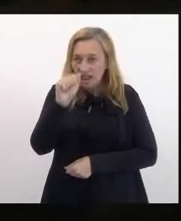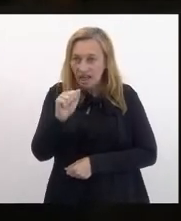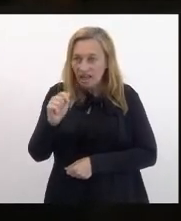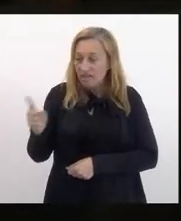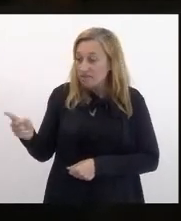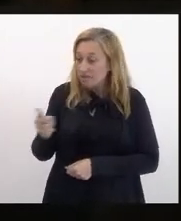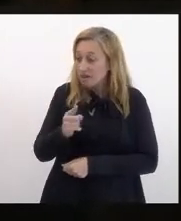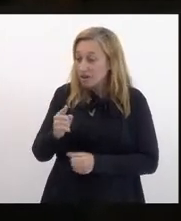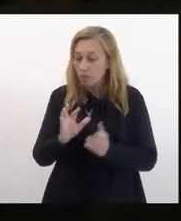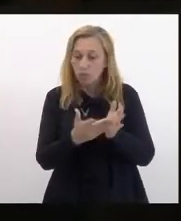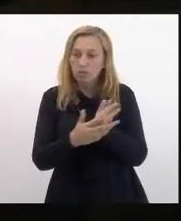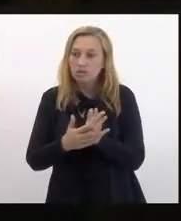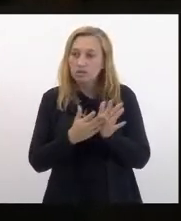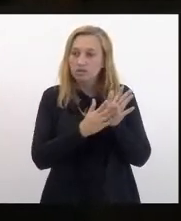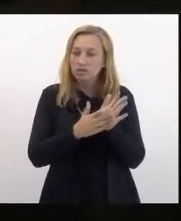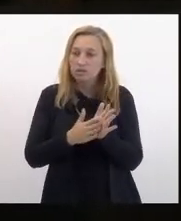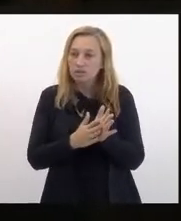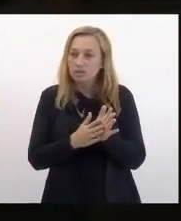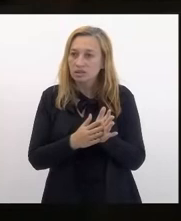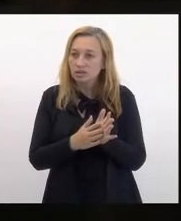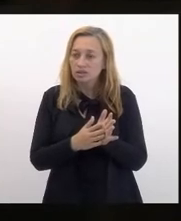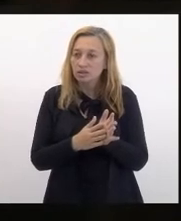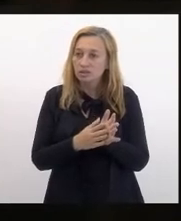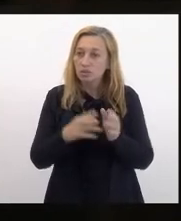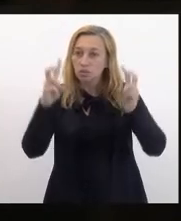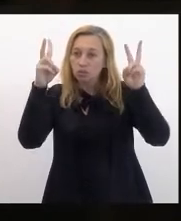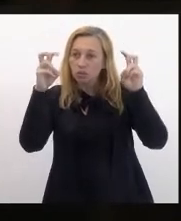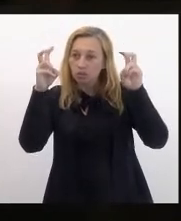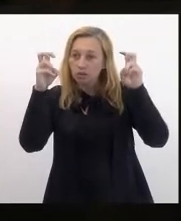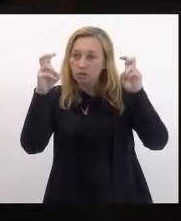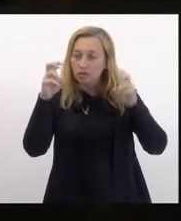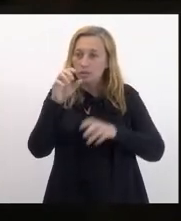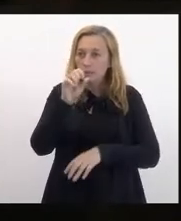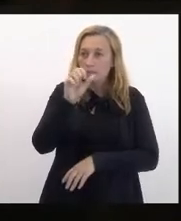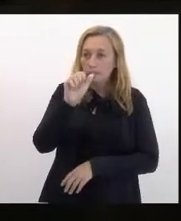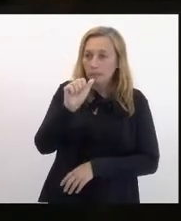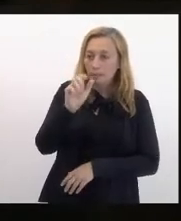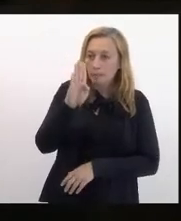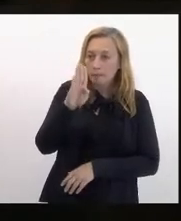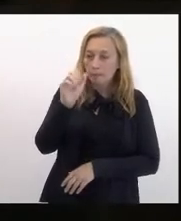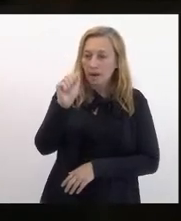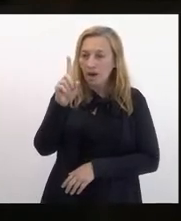um samba intitulado Baobá.